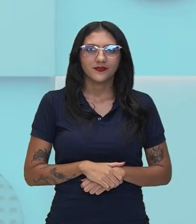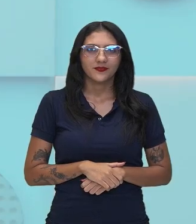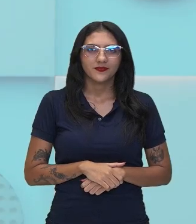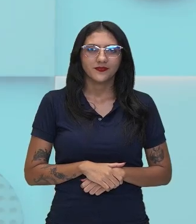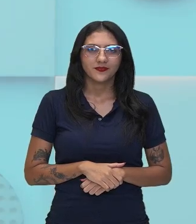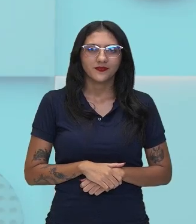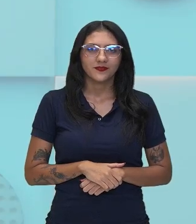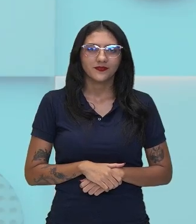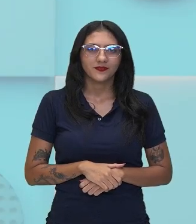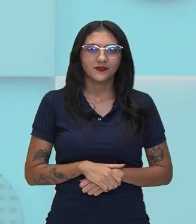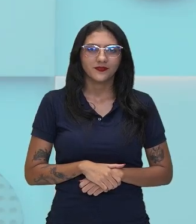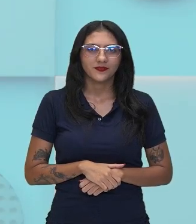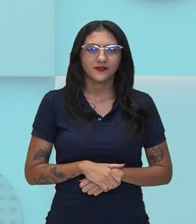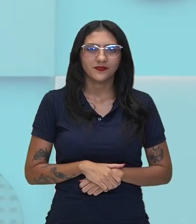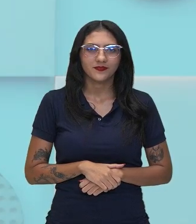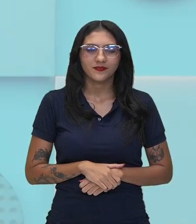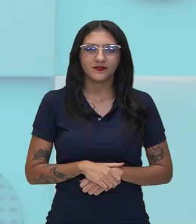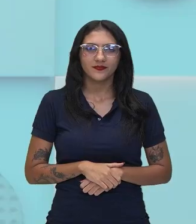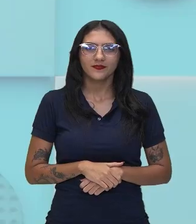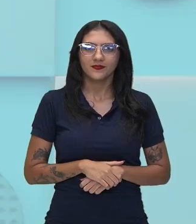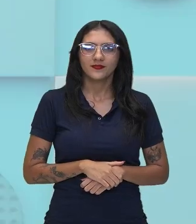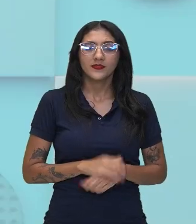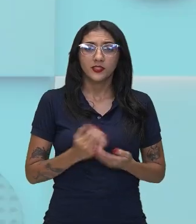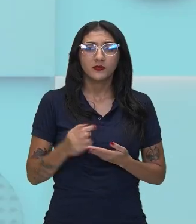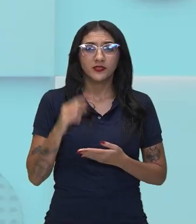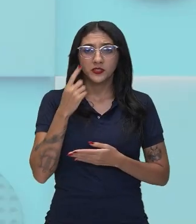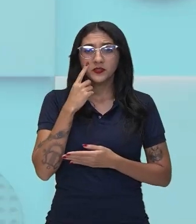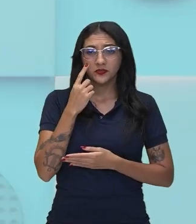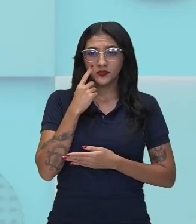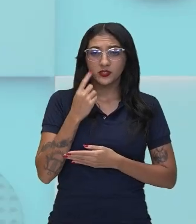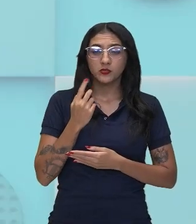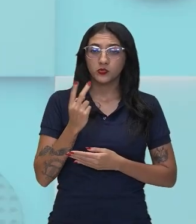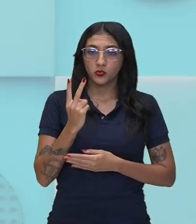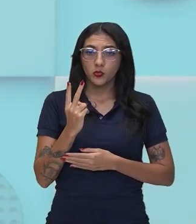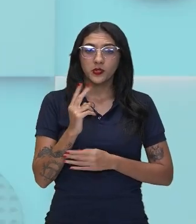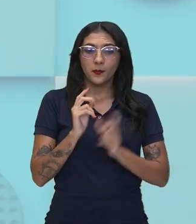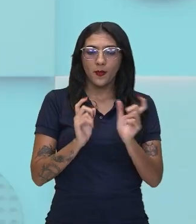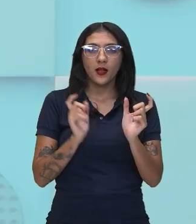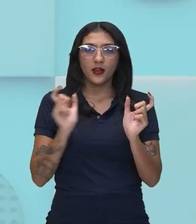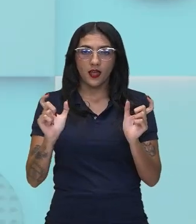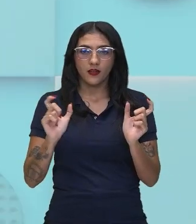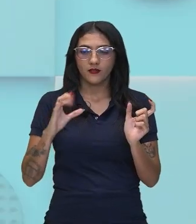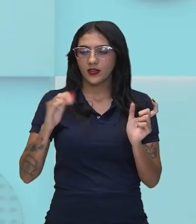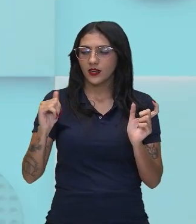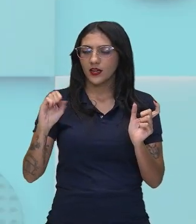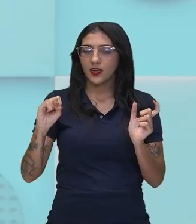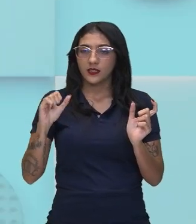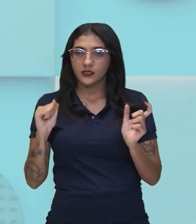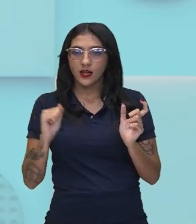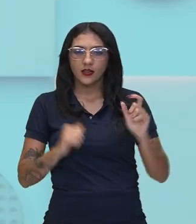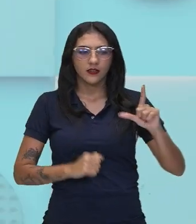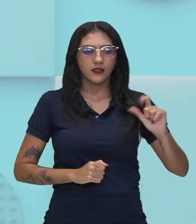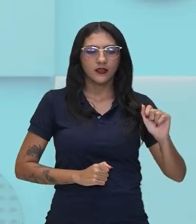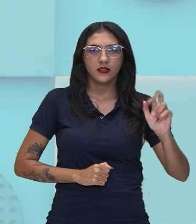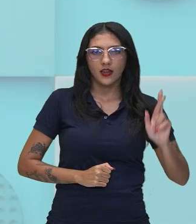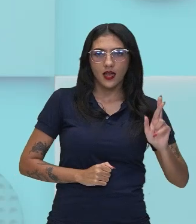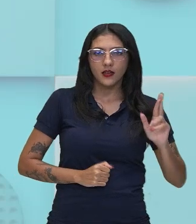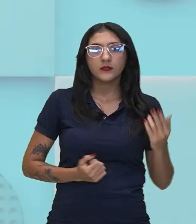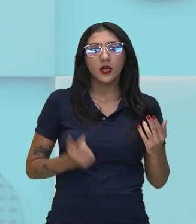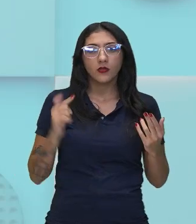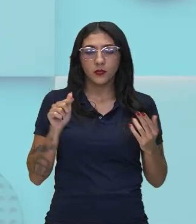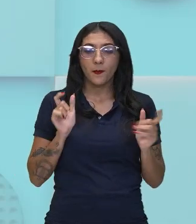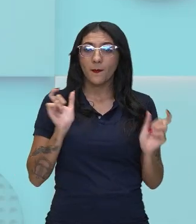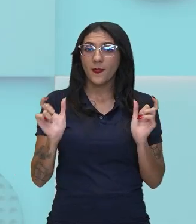Muito bem, no vídeo nós vimos então as palavras casa e lar, certo? Essas palavras elas são sinônimas, são palavras